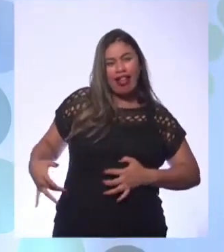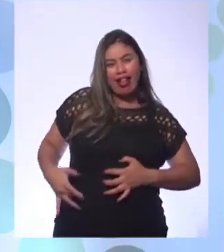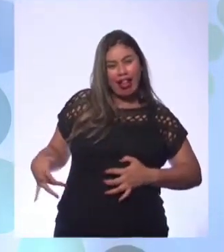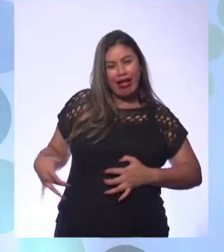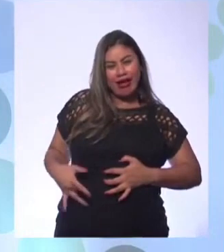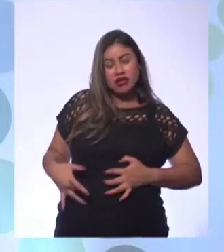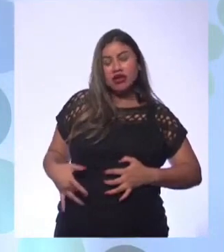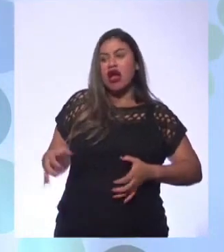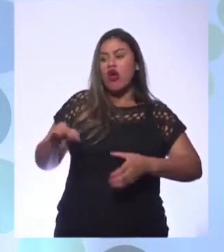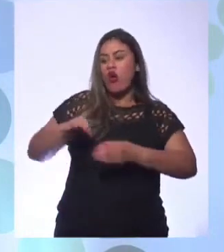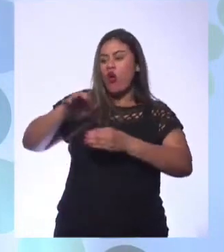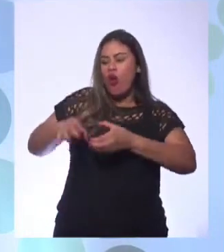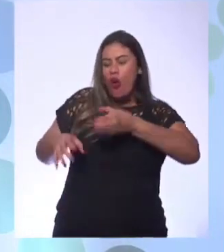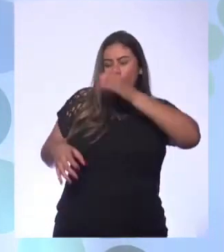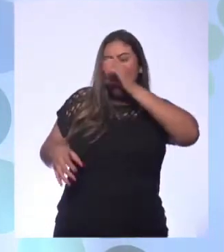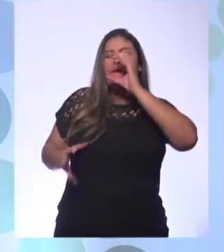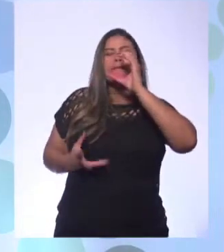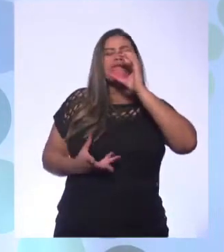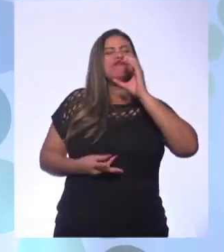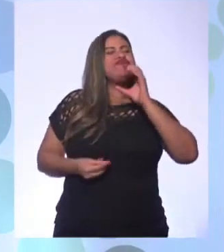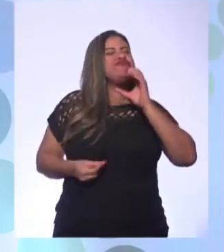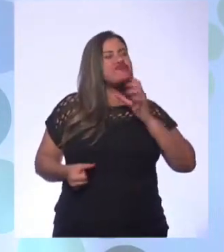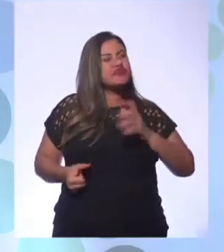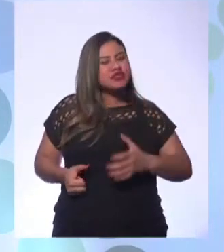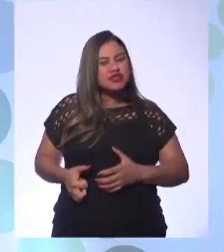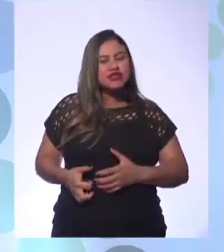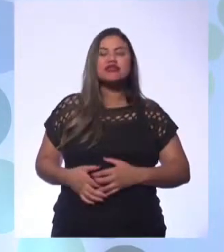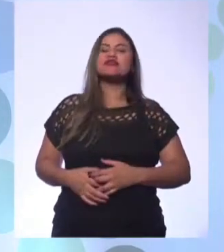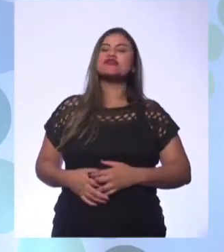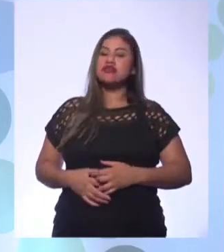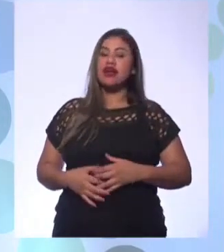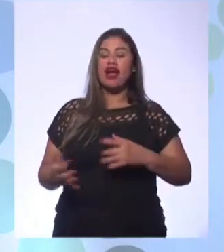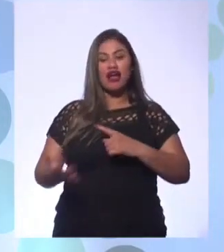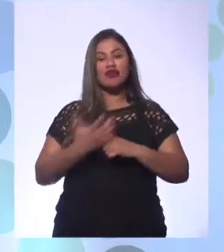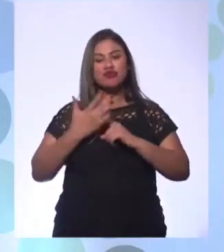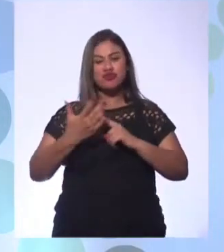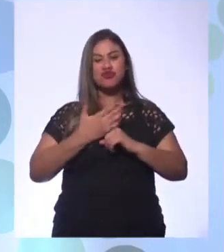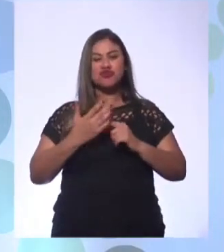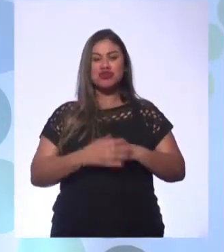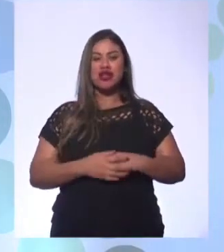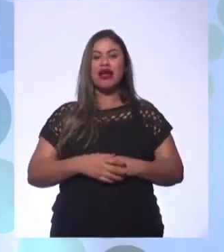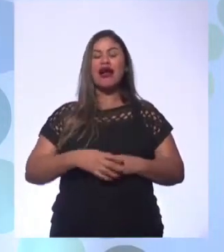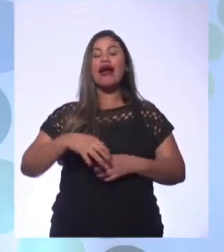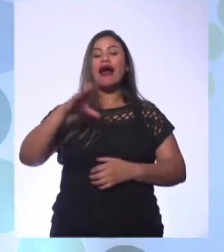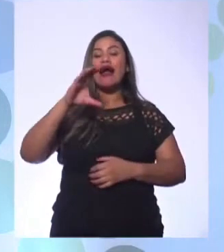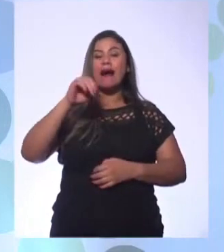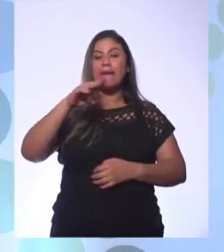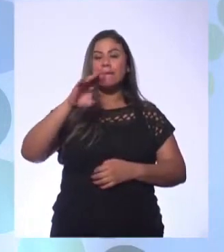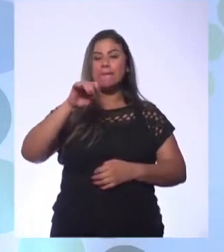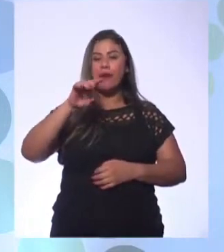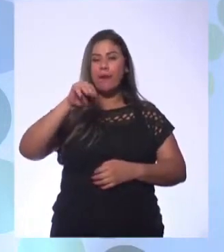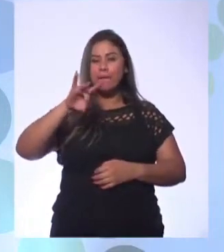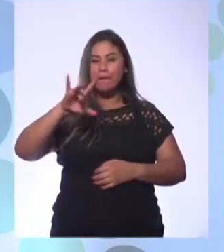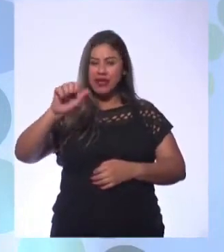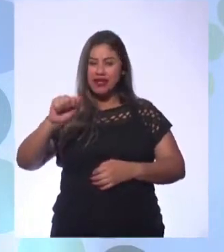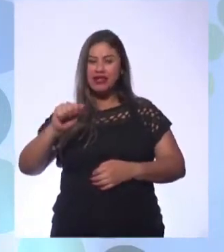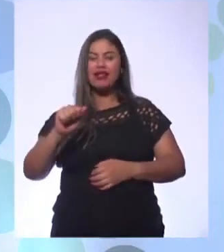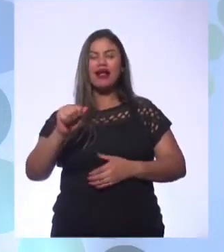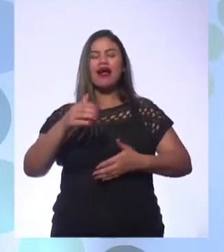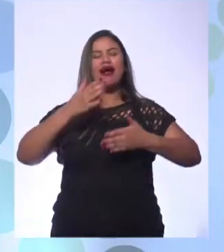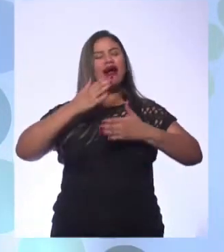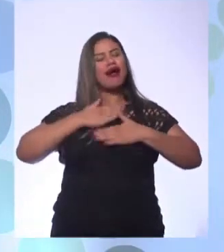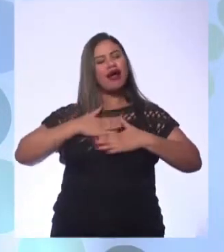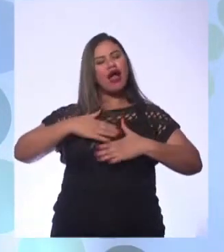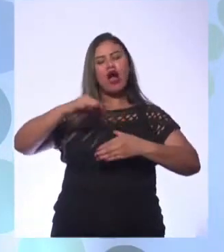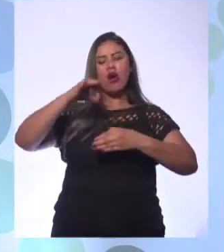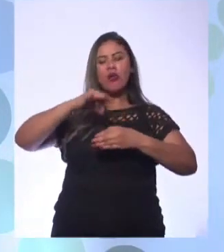hortelã, né? Ai, a comida não caiu bem, vai lá, toma um chá de hortelã para melhorar. Ai, a camomila calma. Então, todas essas questões,